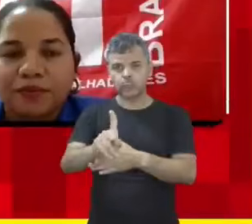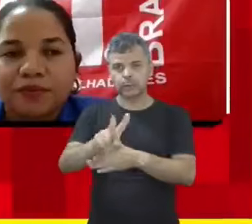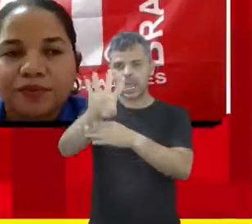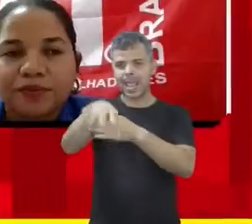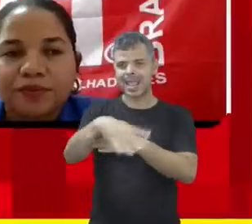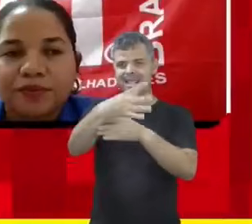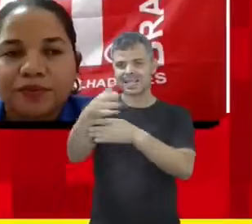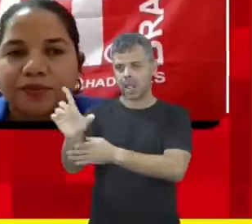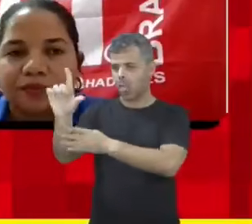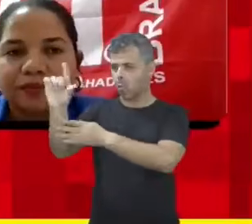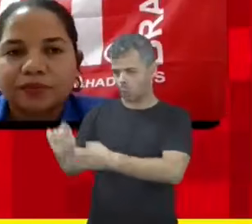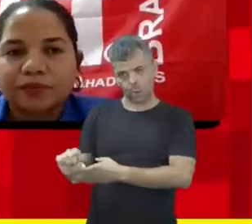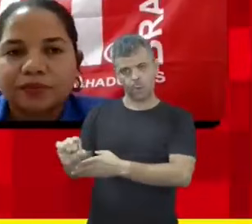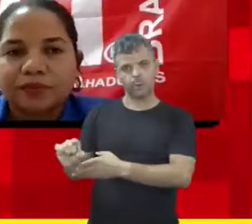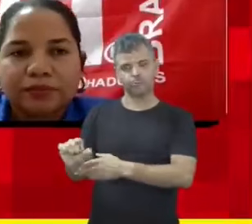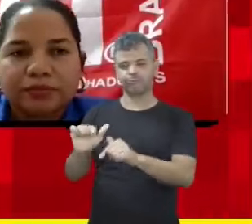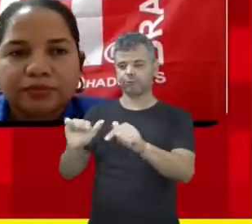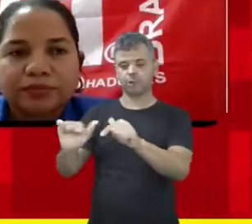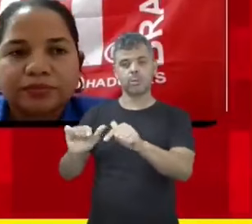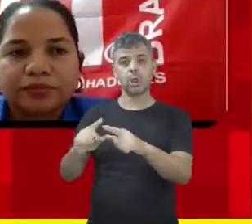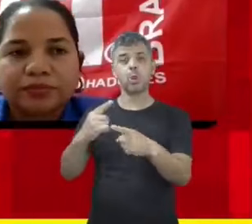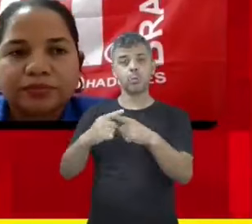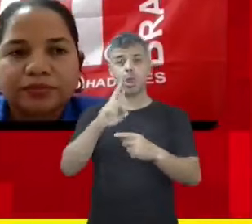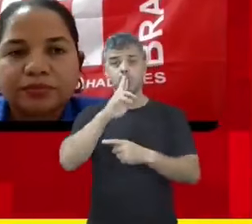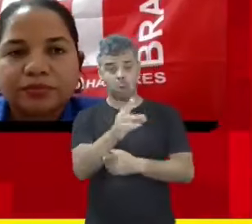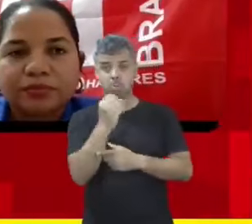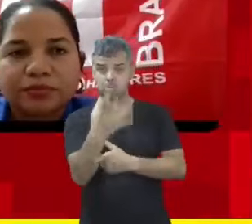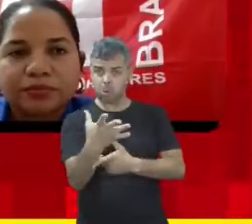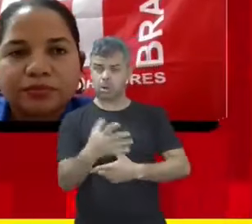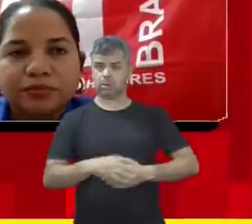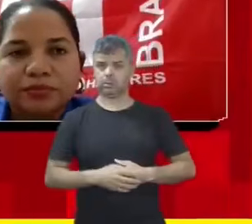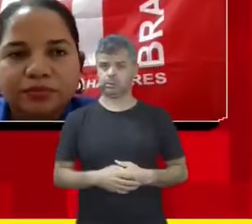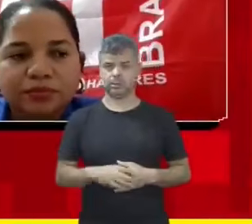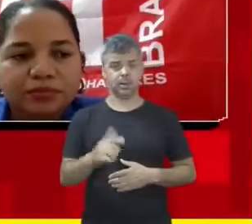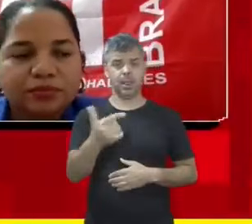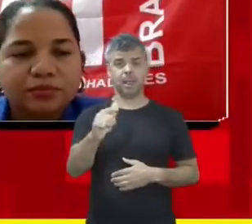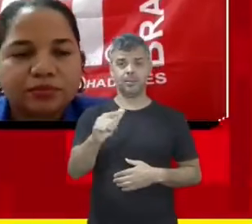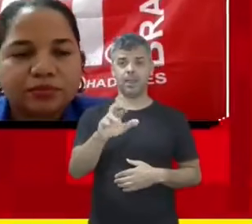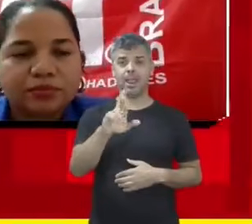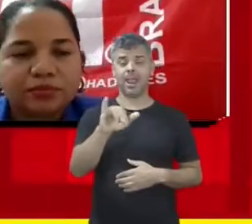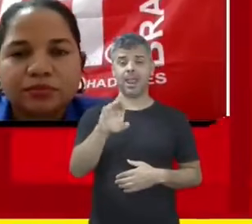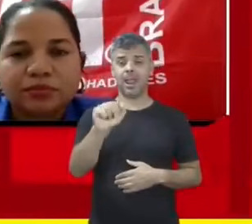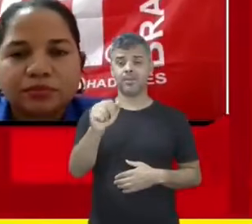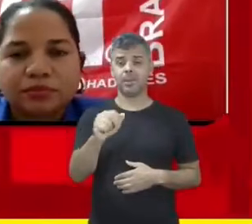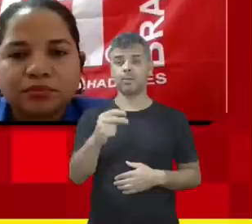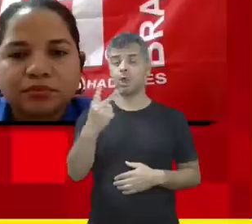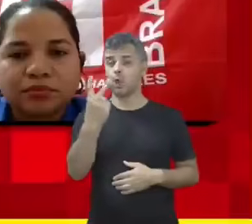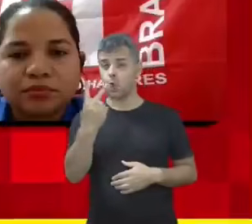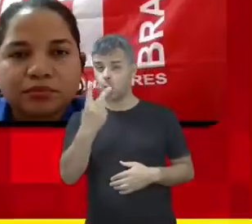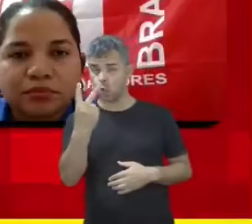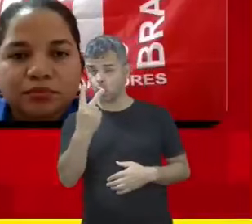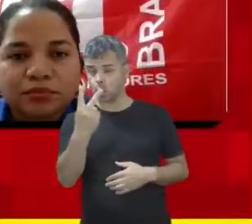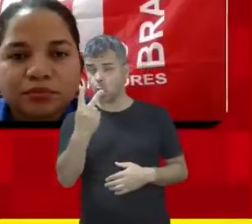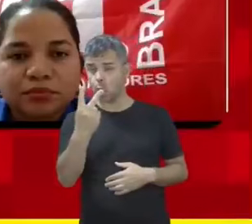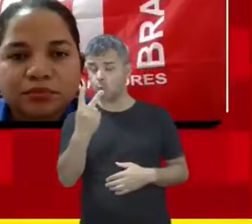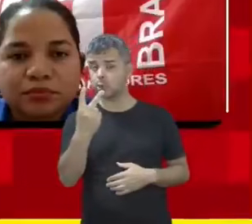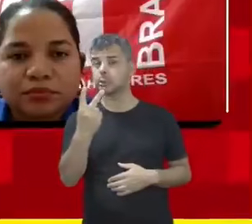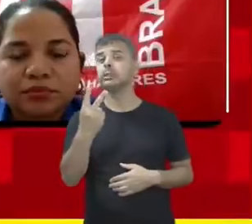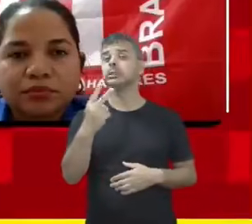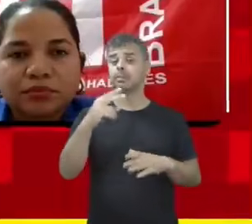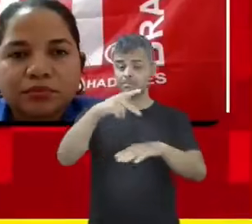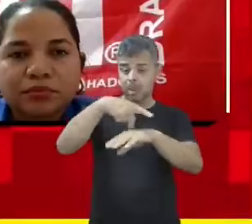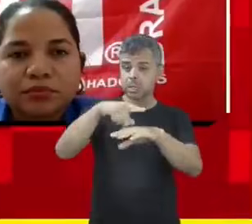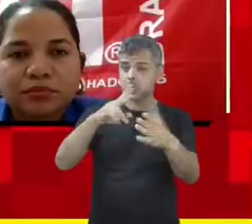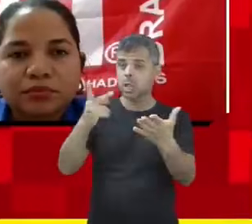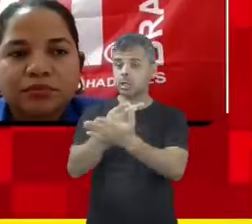escala reduzida, porque o resultado foi positivo, né, gente? E não foi só no Reino Unido, a gente tem mais 2 exemplos de onde isso aconteceu e deu certo.